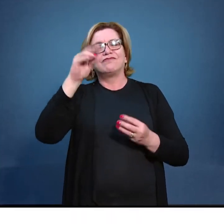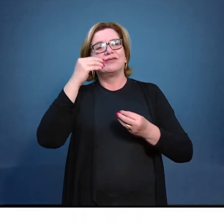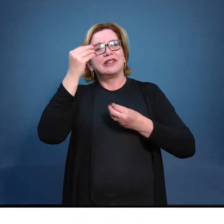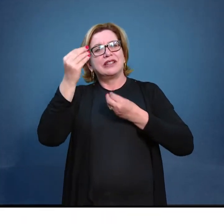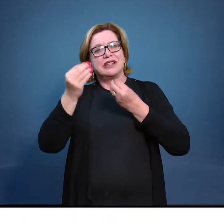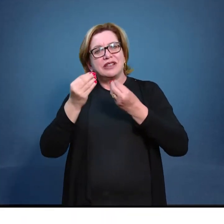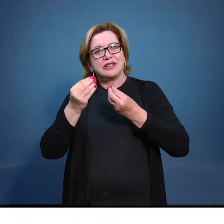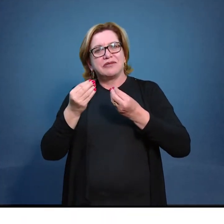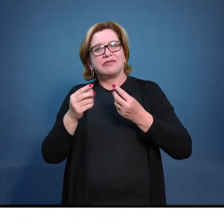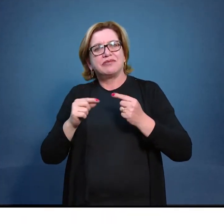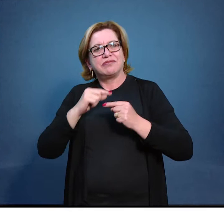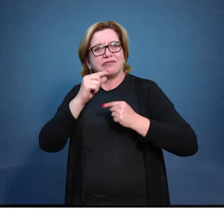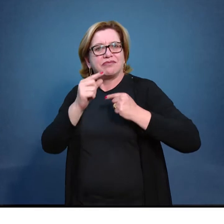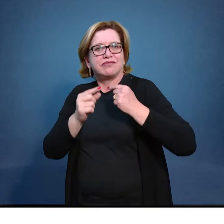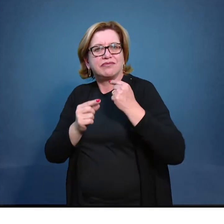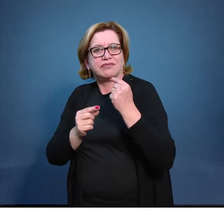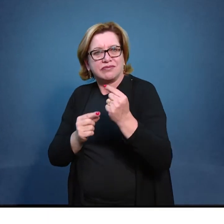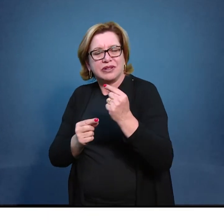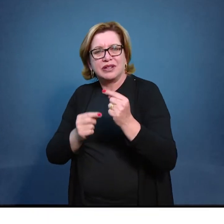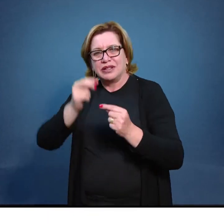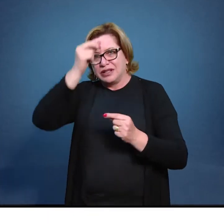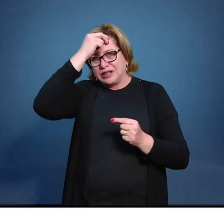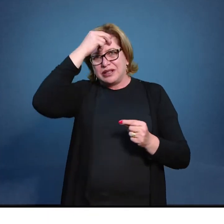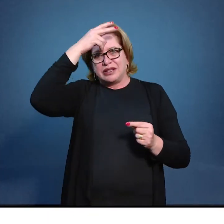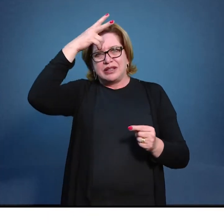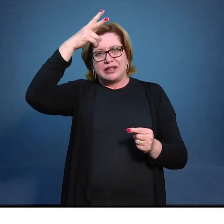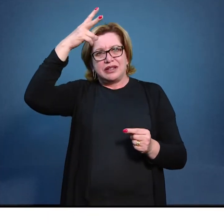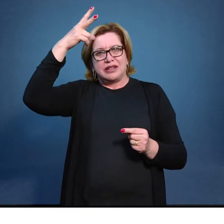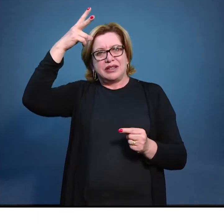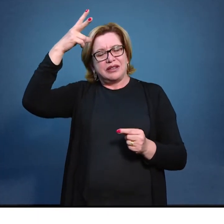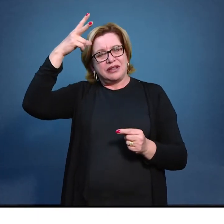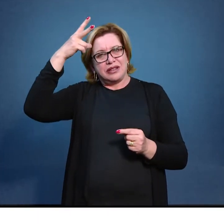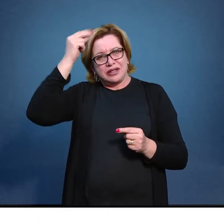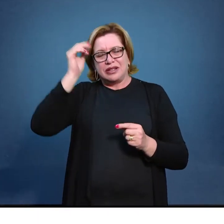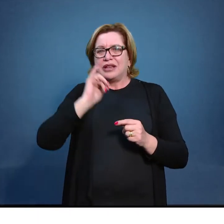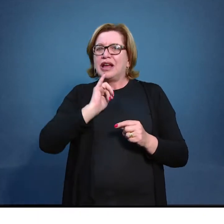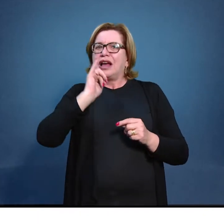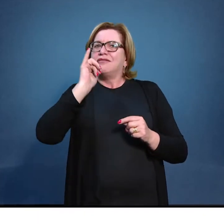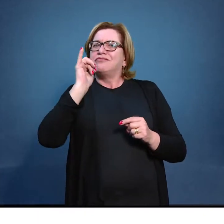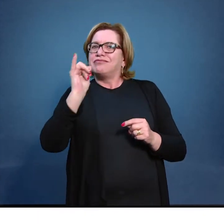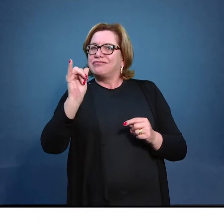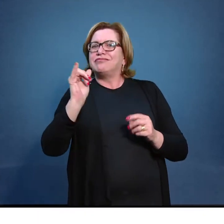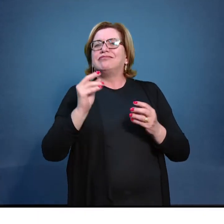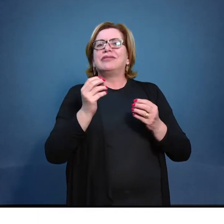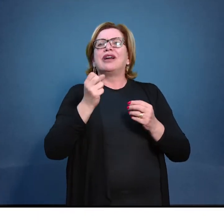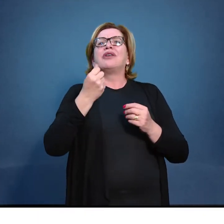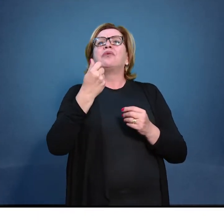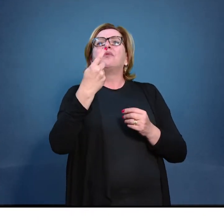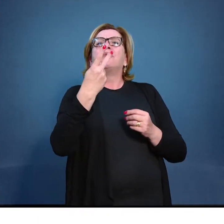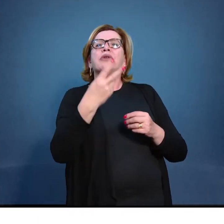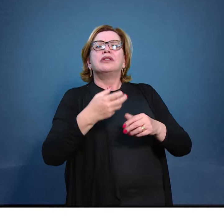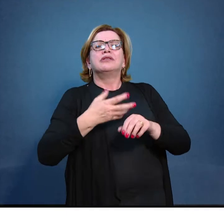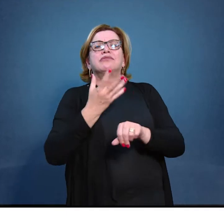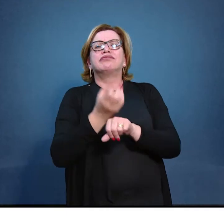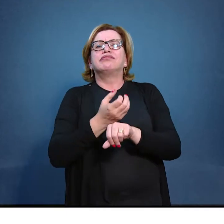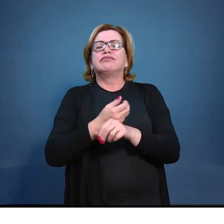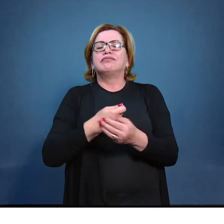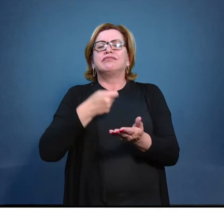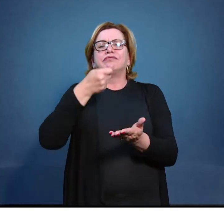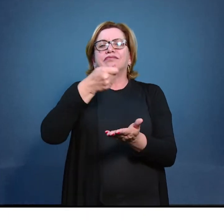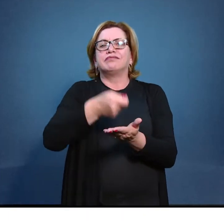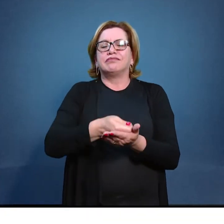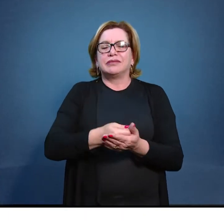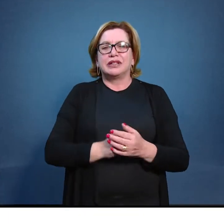aí, após isso, o município devolve o valor do tributo a ser recolhido. Então, veja que há uma ação mista,